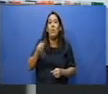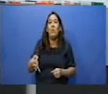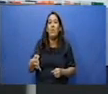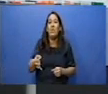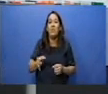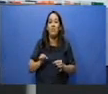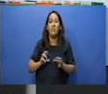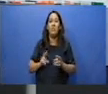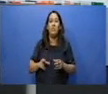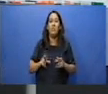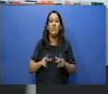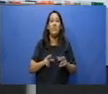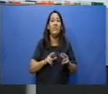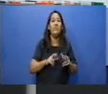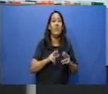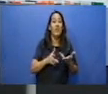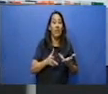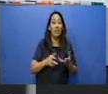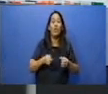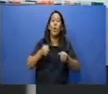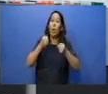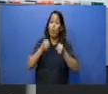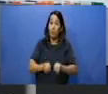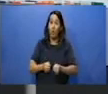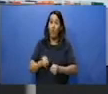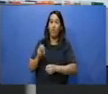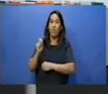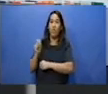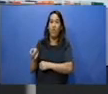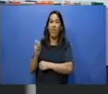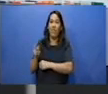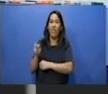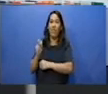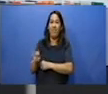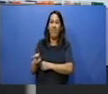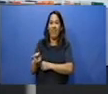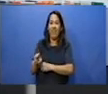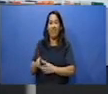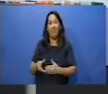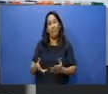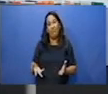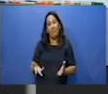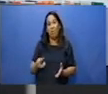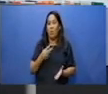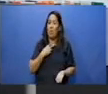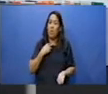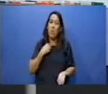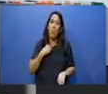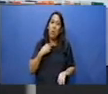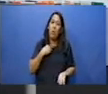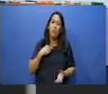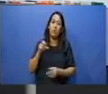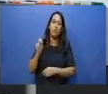pôr agrotóxico, que é elemento químico pesado, e matar com esses gafanhotos. Os outros falavam, não, a gente